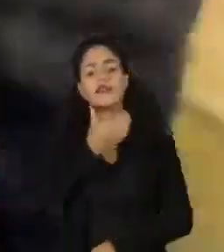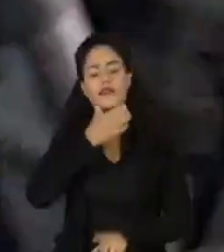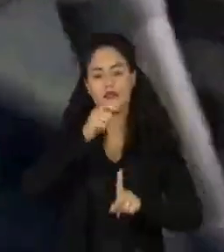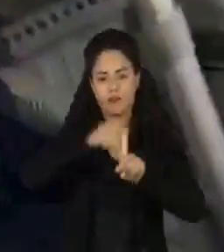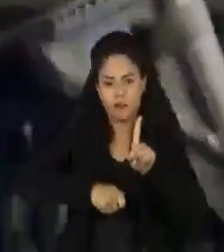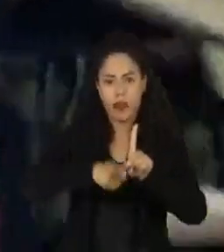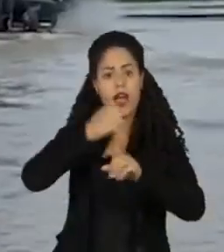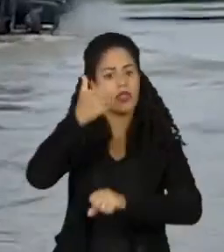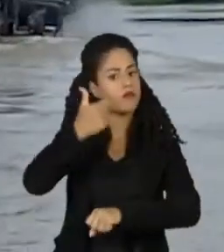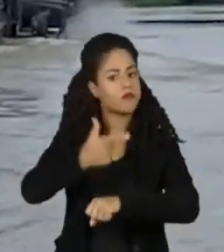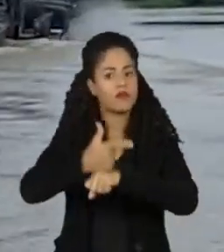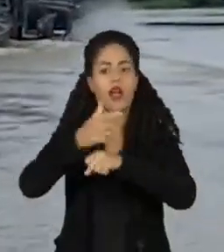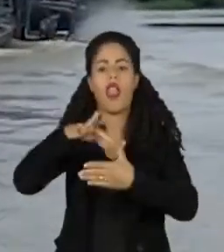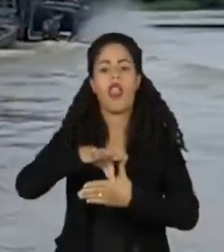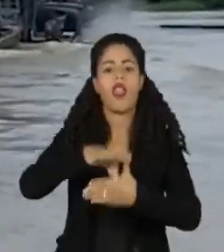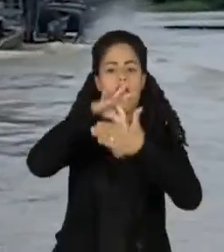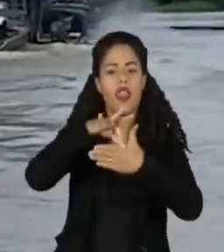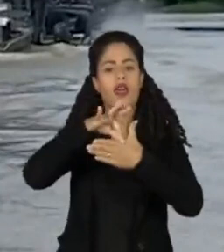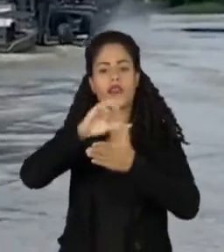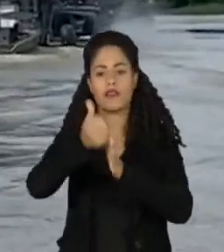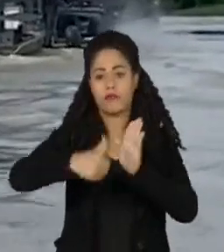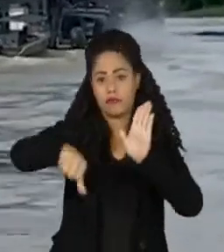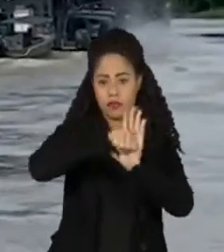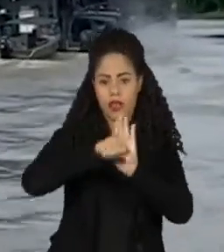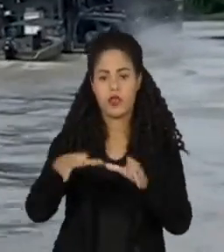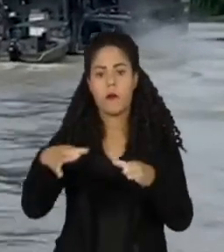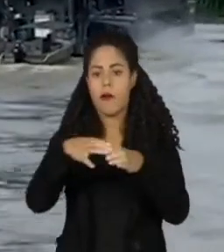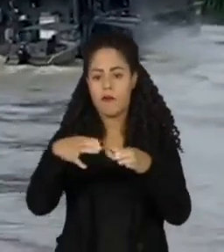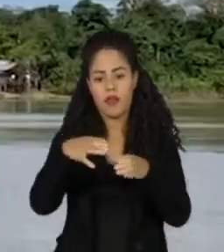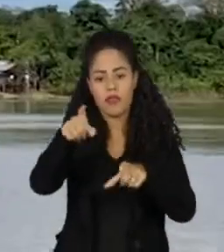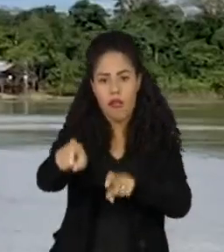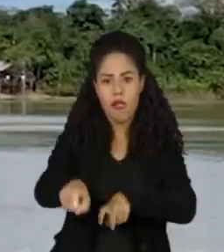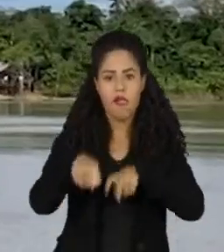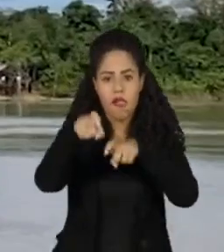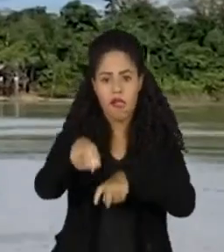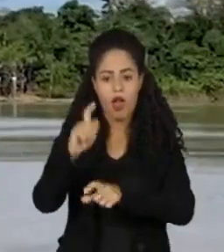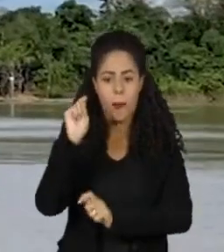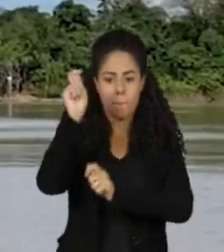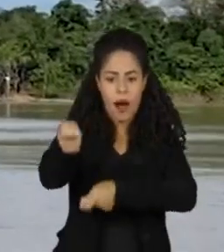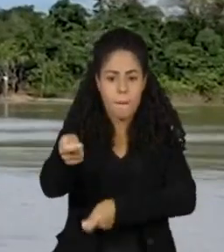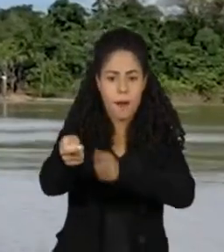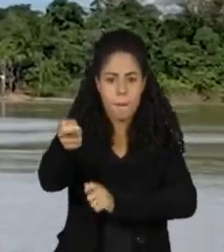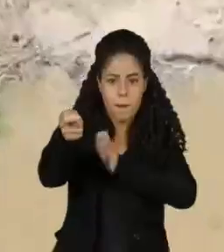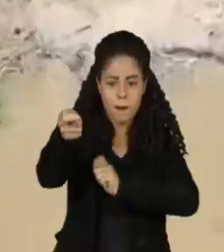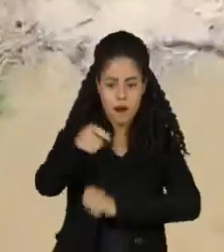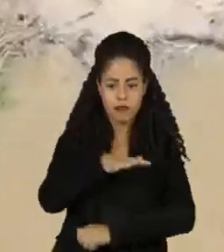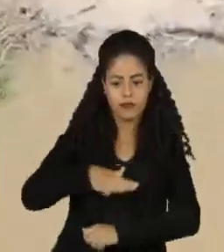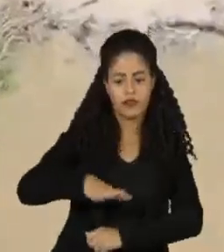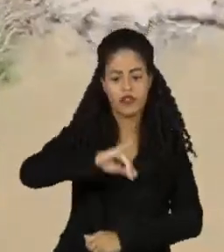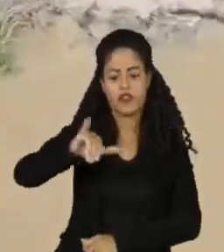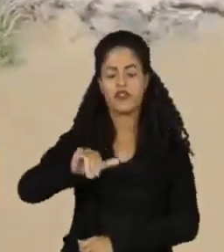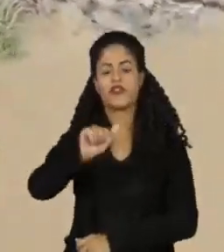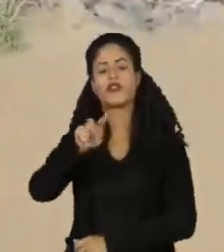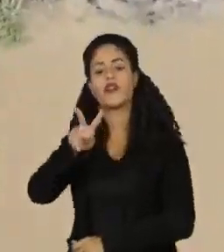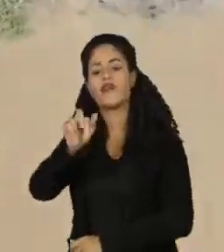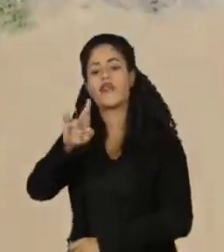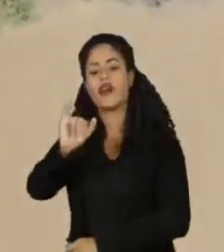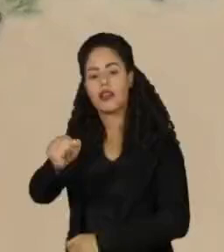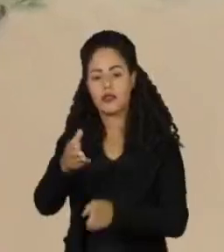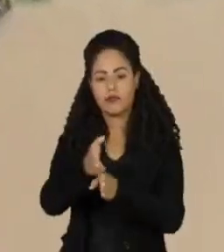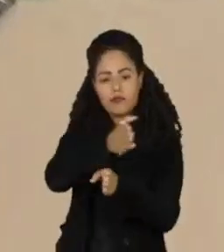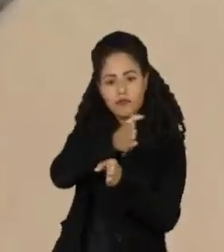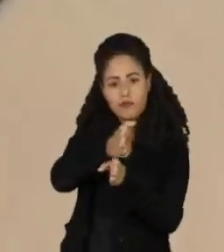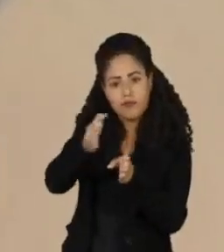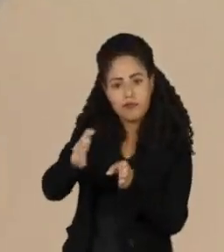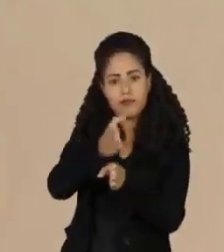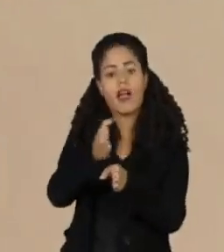de liderar uma organização criminosa de pesca ilegal na terra indígena Vale do Javari, na região de tríplice fronteira do